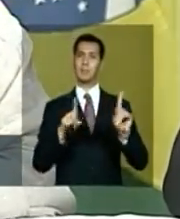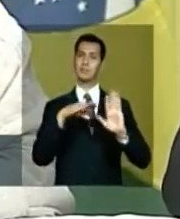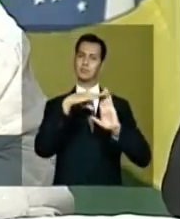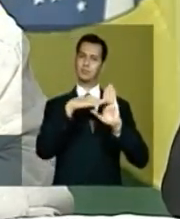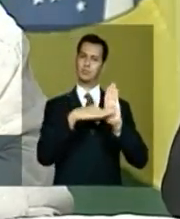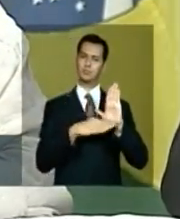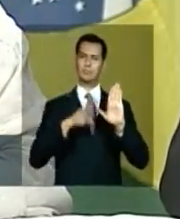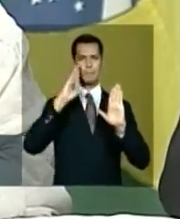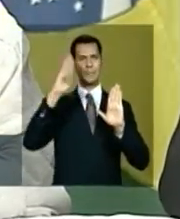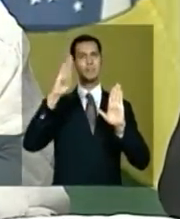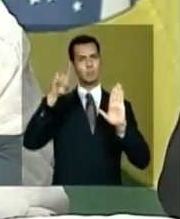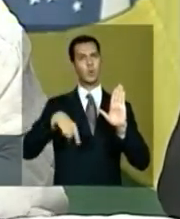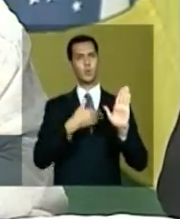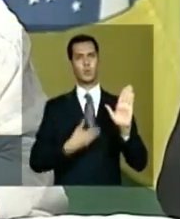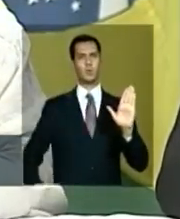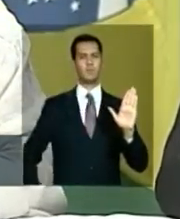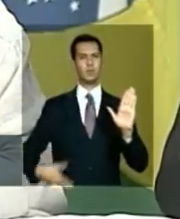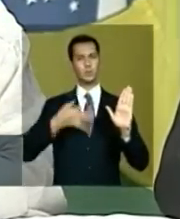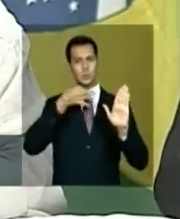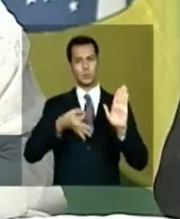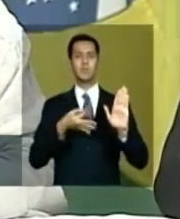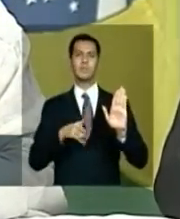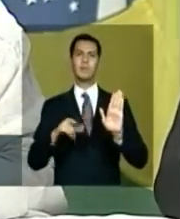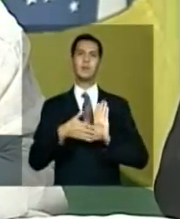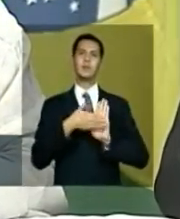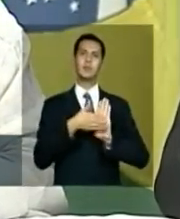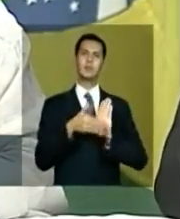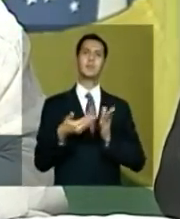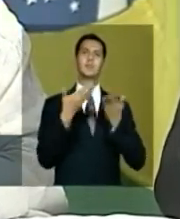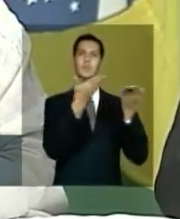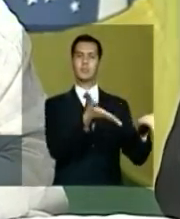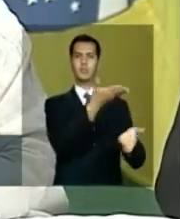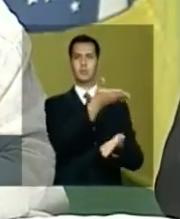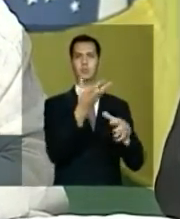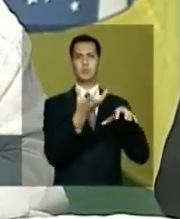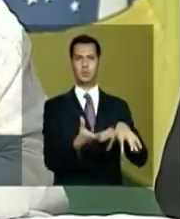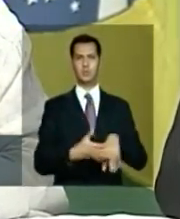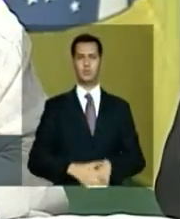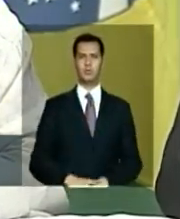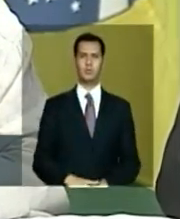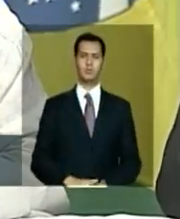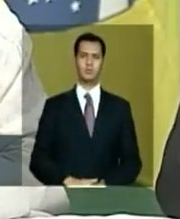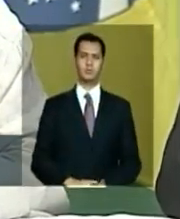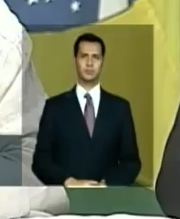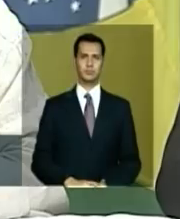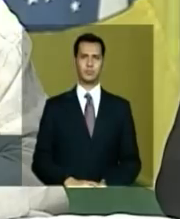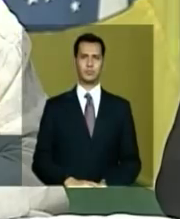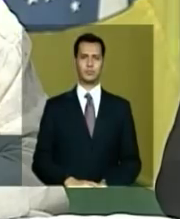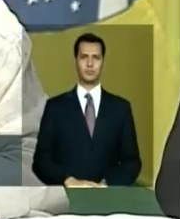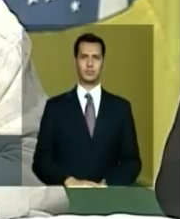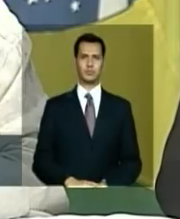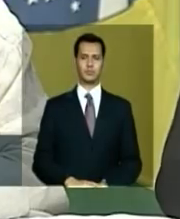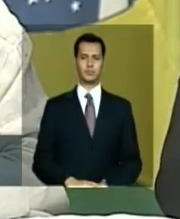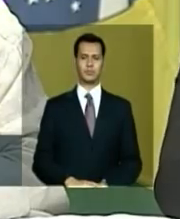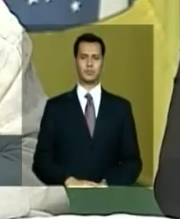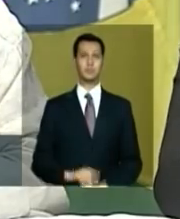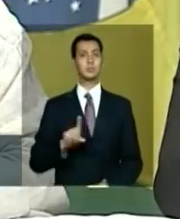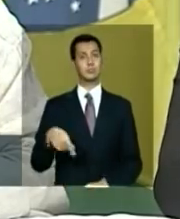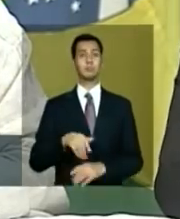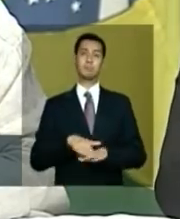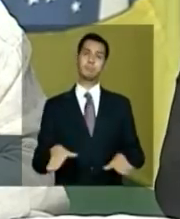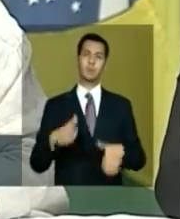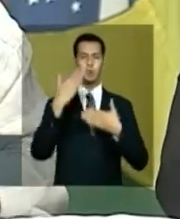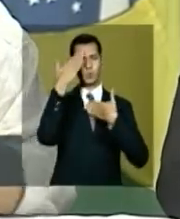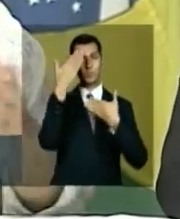argumentos que o governo apresentará ao congresso nacional e próximo é isso